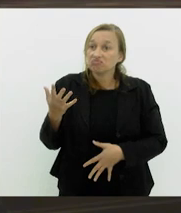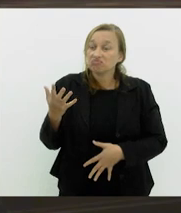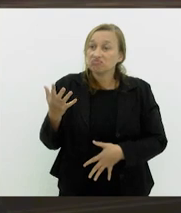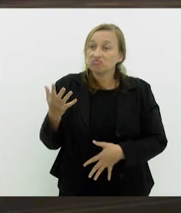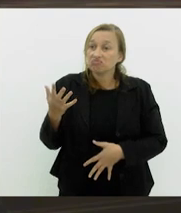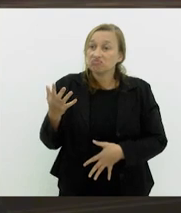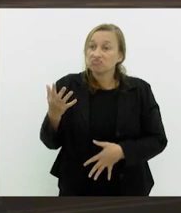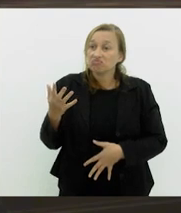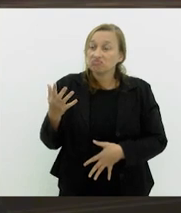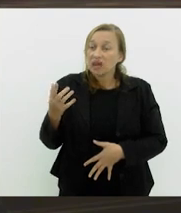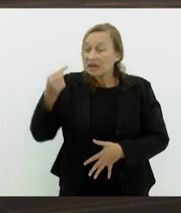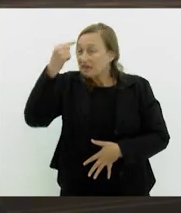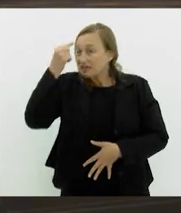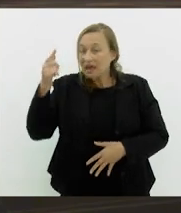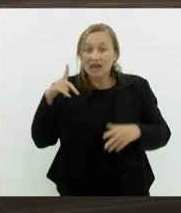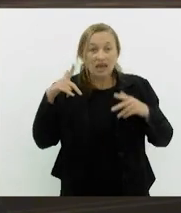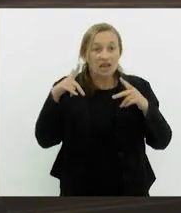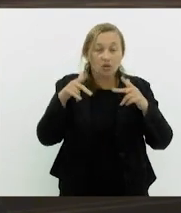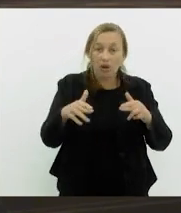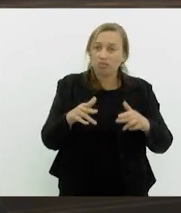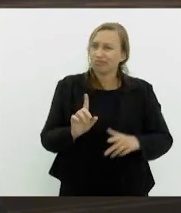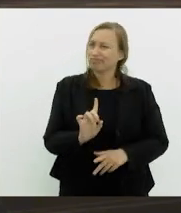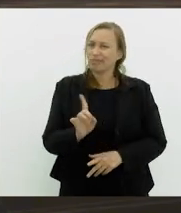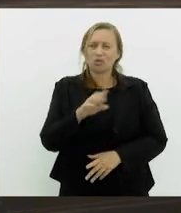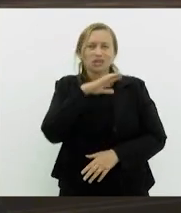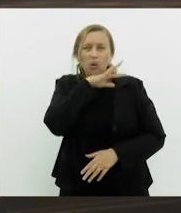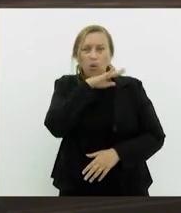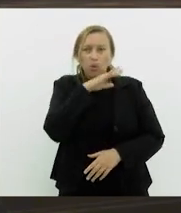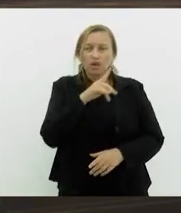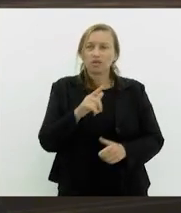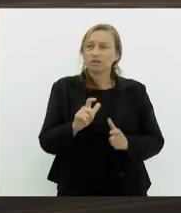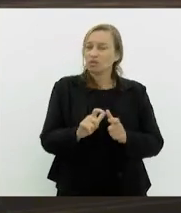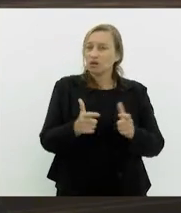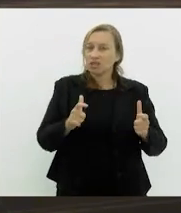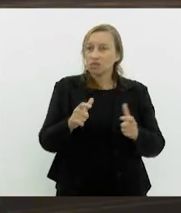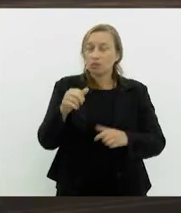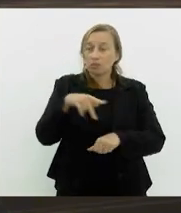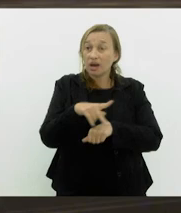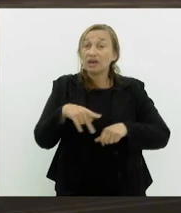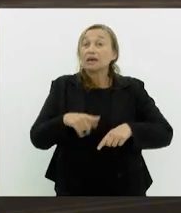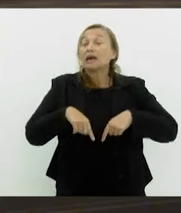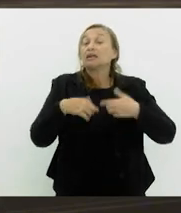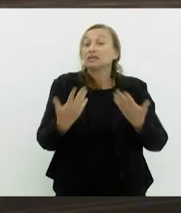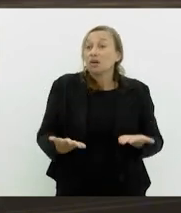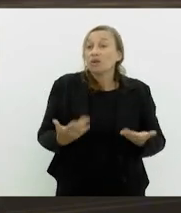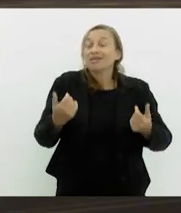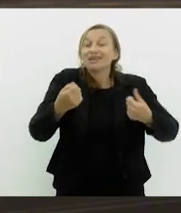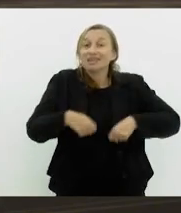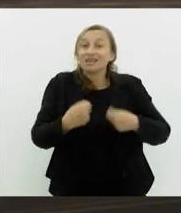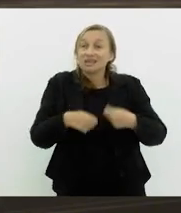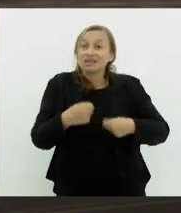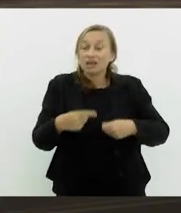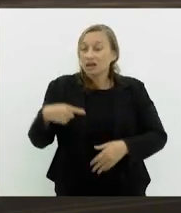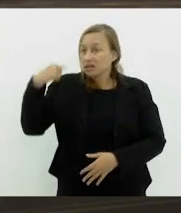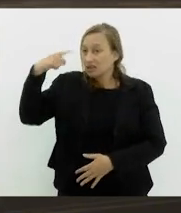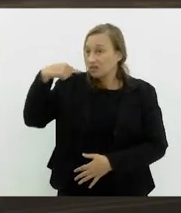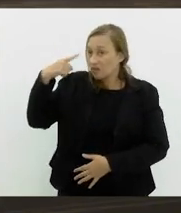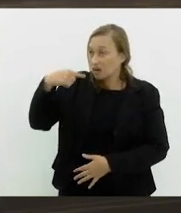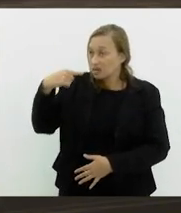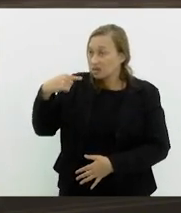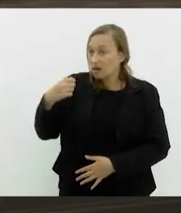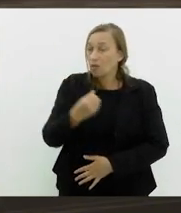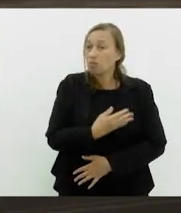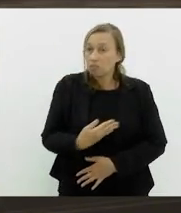advogam a mesma ideia. Isso é muito ruim, porque não crescemos como país. Então, a necessidade da advocacia pública do Poder Legislativo, e